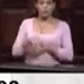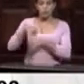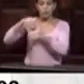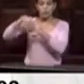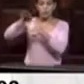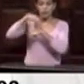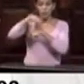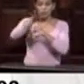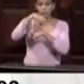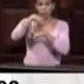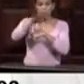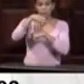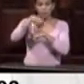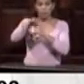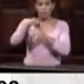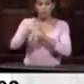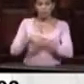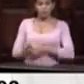encaminhando